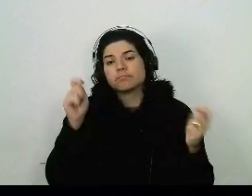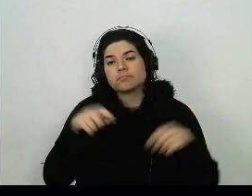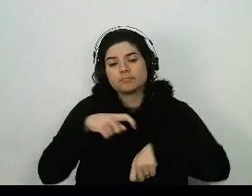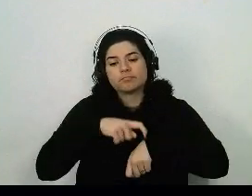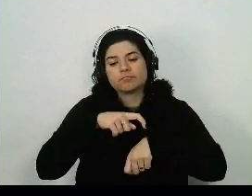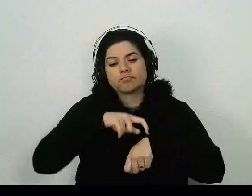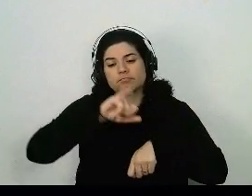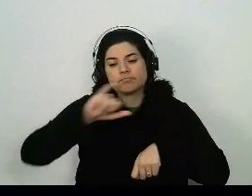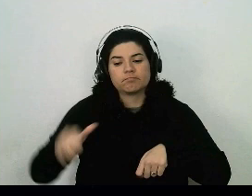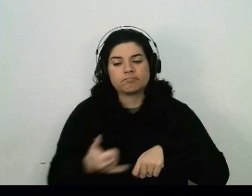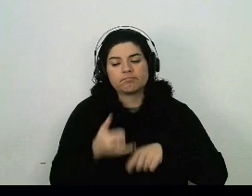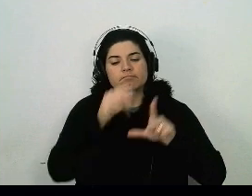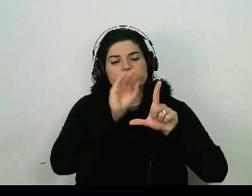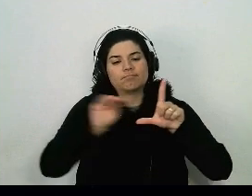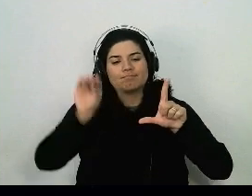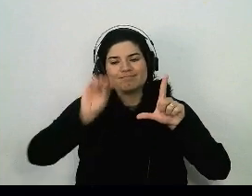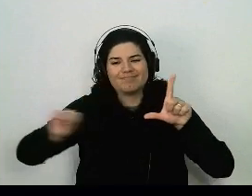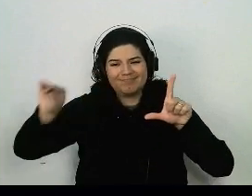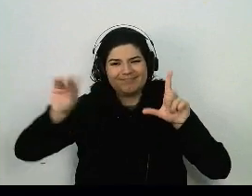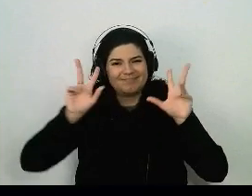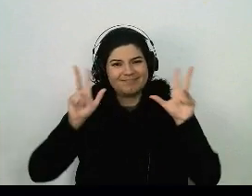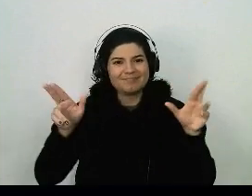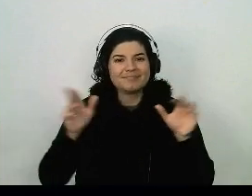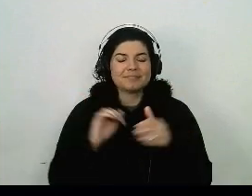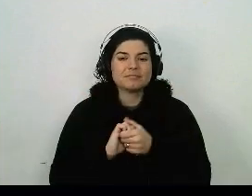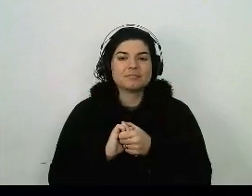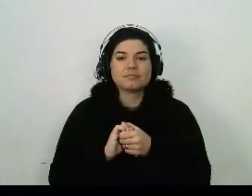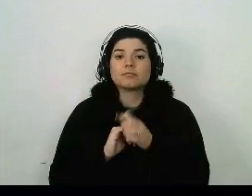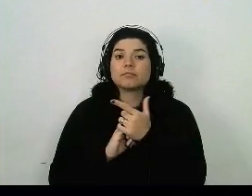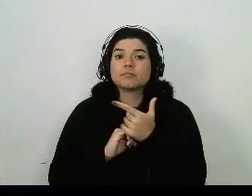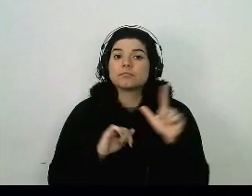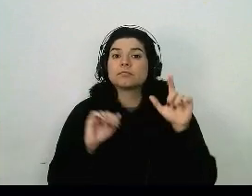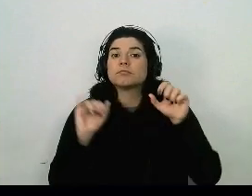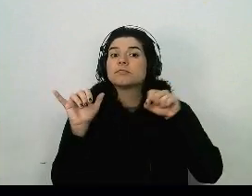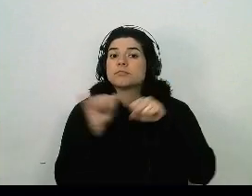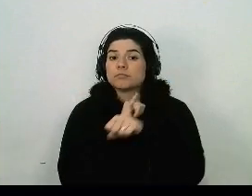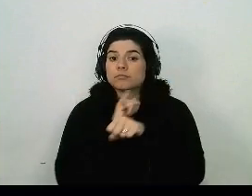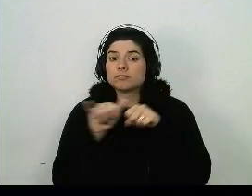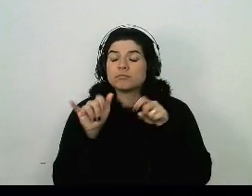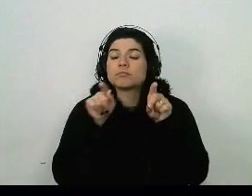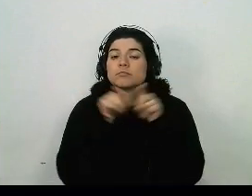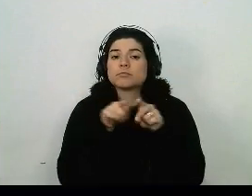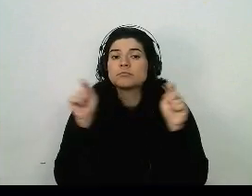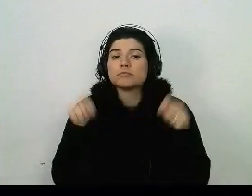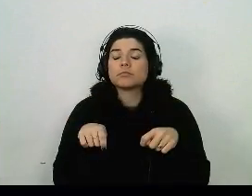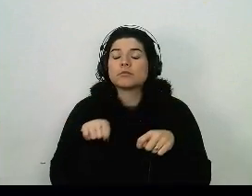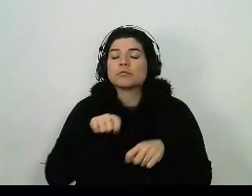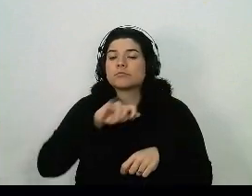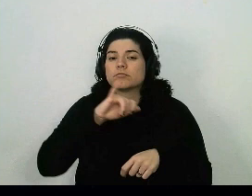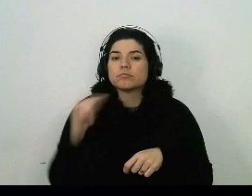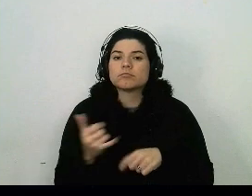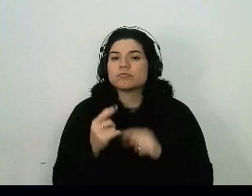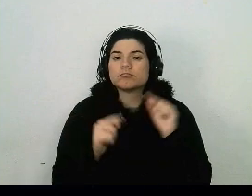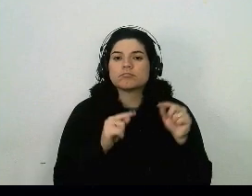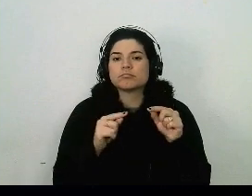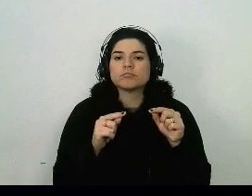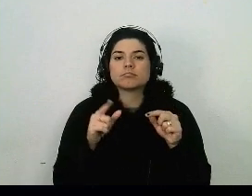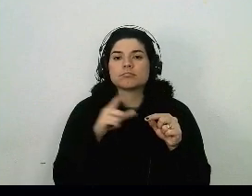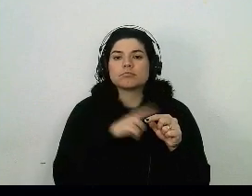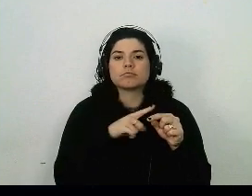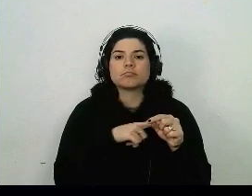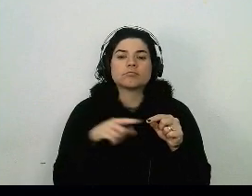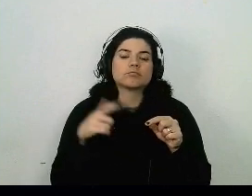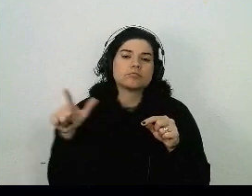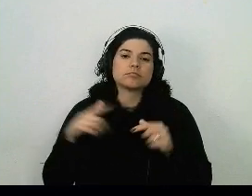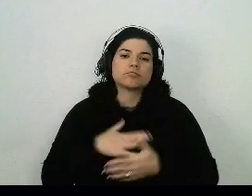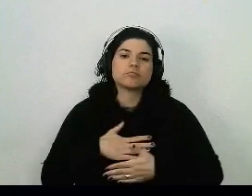mesmo tem uma outra estratégia Onde eu posso por exemplo otimizar satisfação atividade e eficiência e